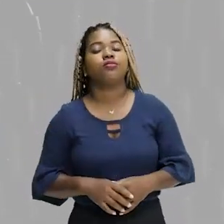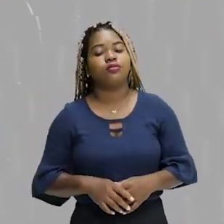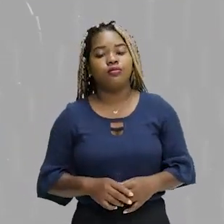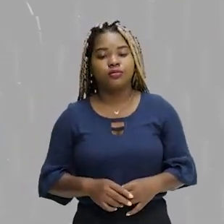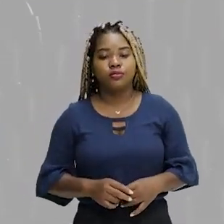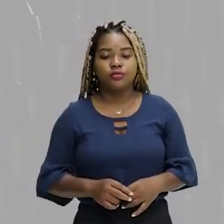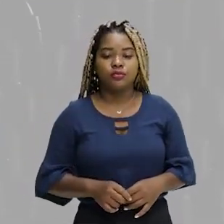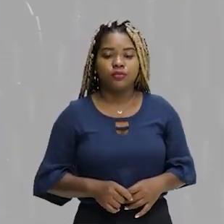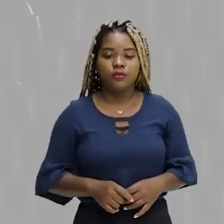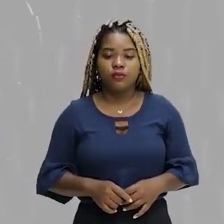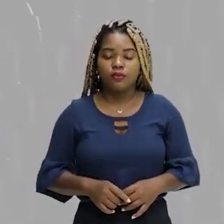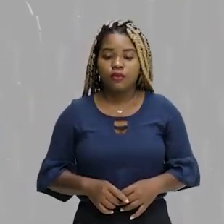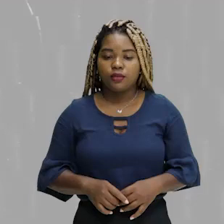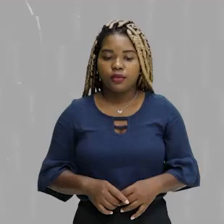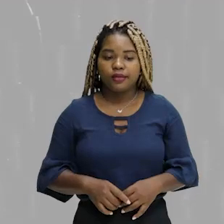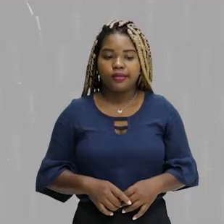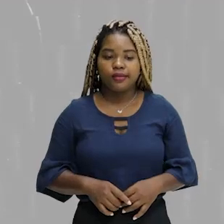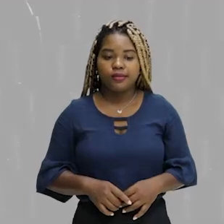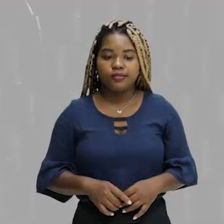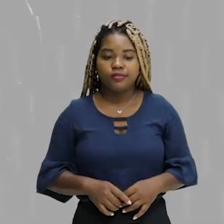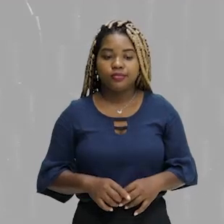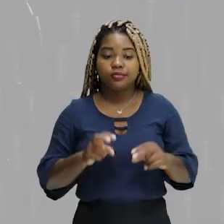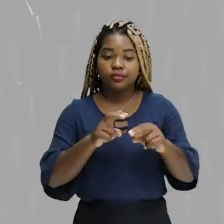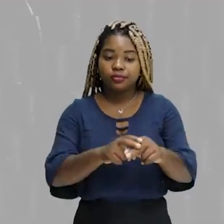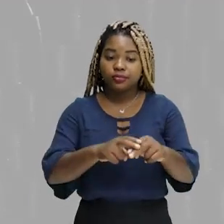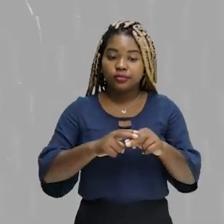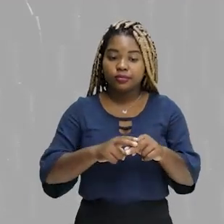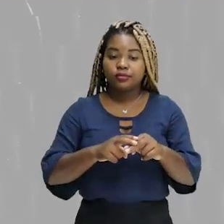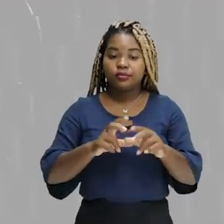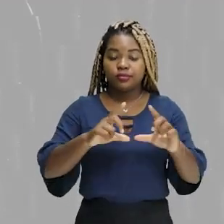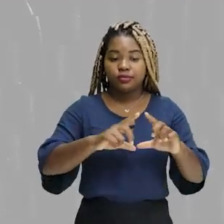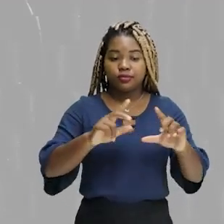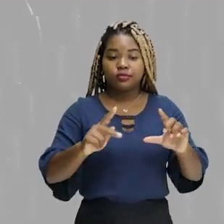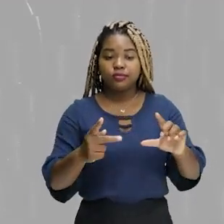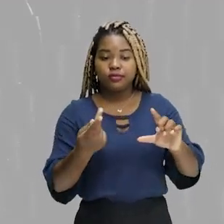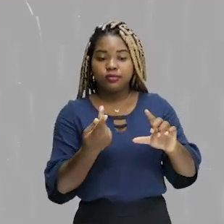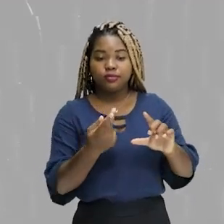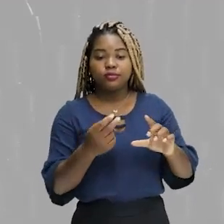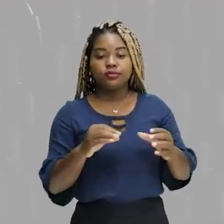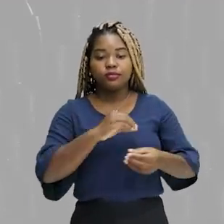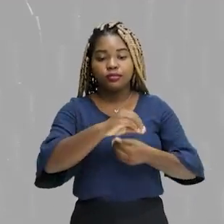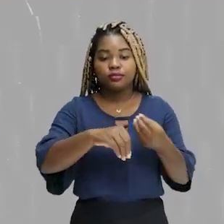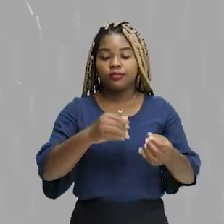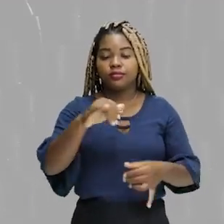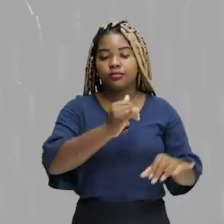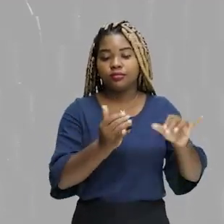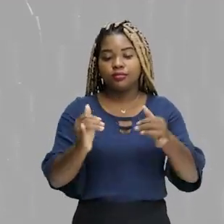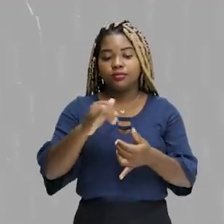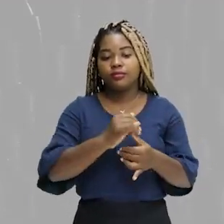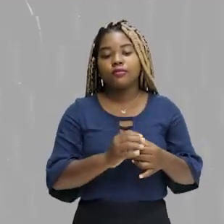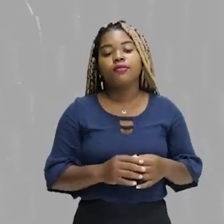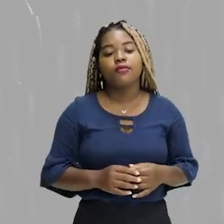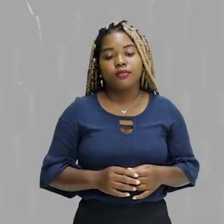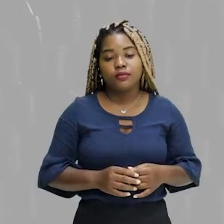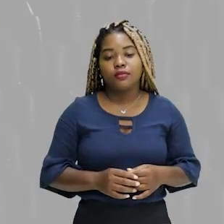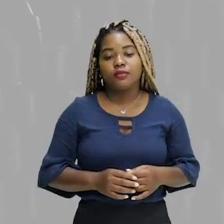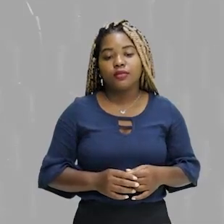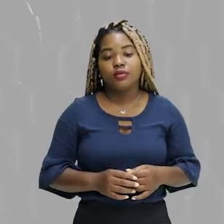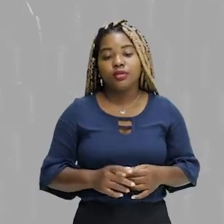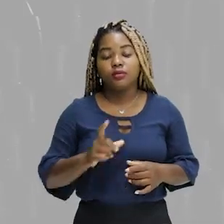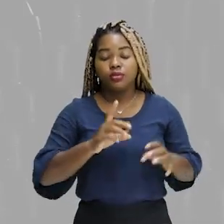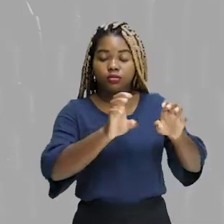o dióxido de carbono. A partir das entalpias das reações abaixo, então, ele nos fornece